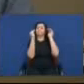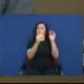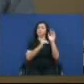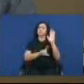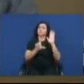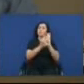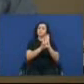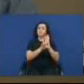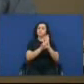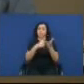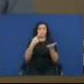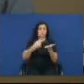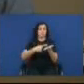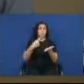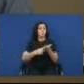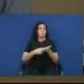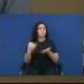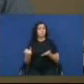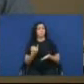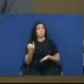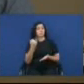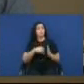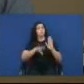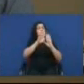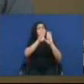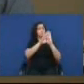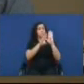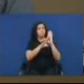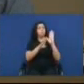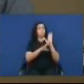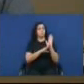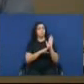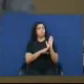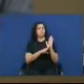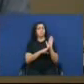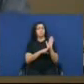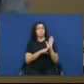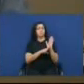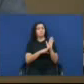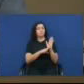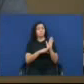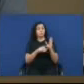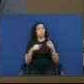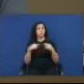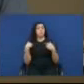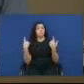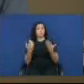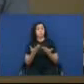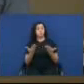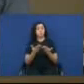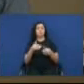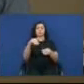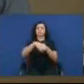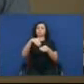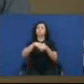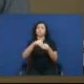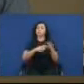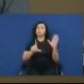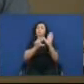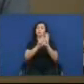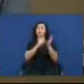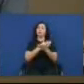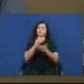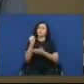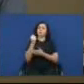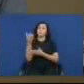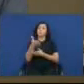seguir. Vejam o compromisso e a importância da ordem do dia para a nossa sessão. Nós vamos votar diversos projetos de lei a partir das